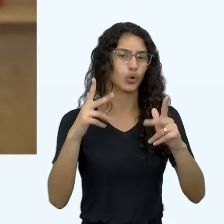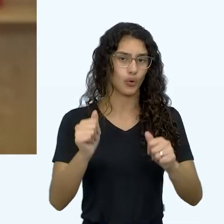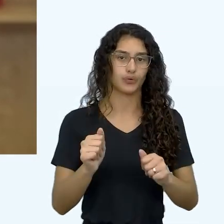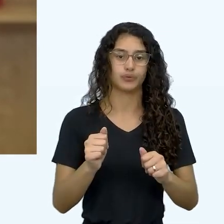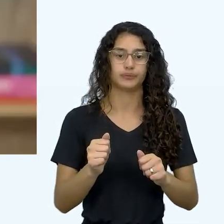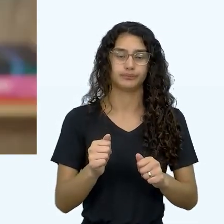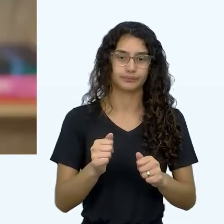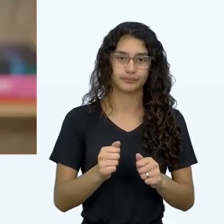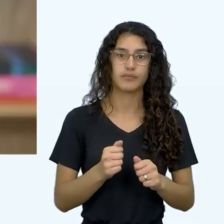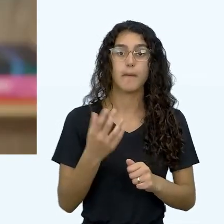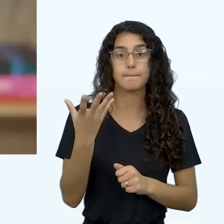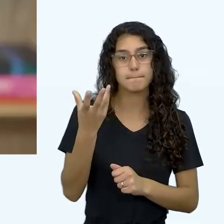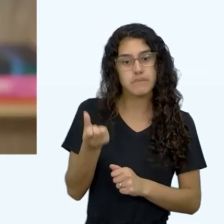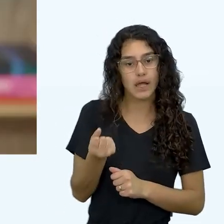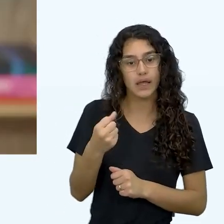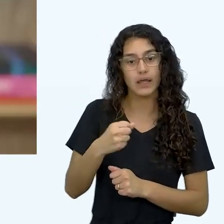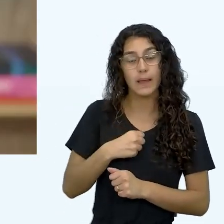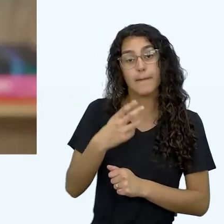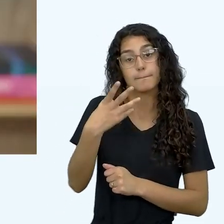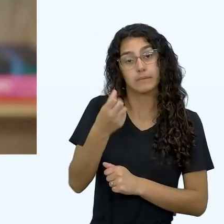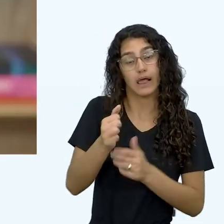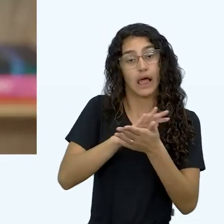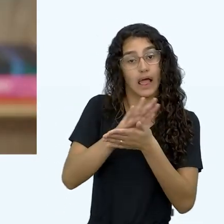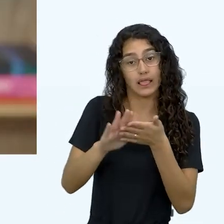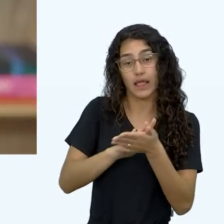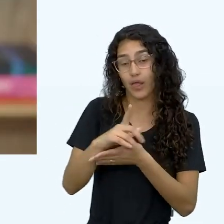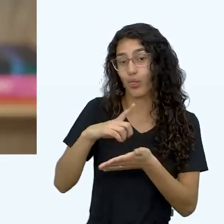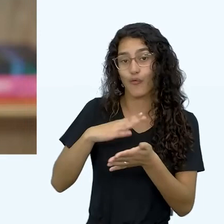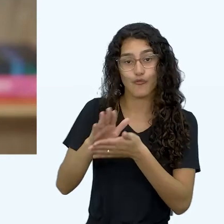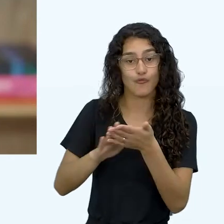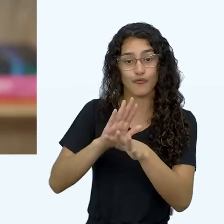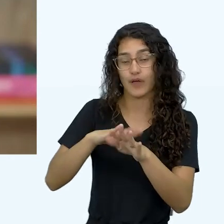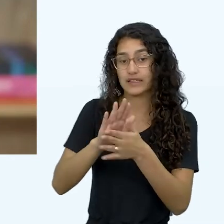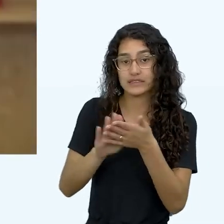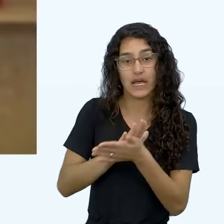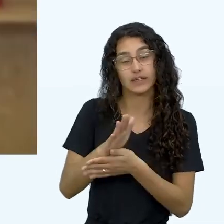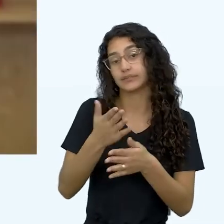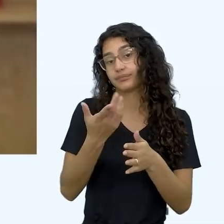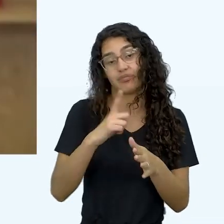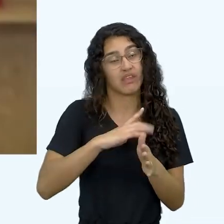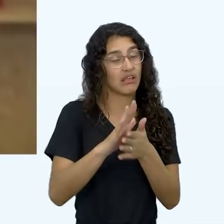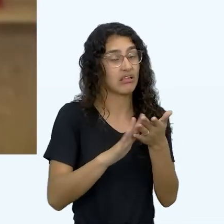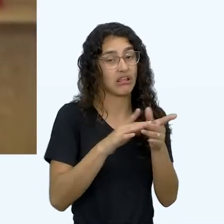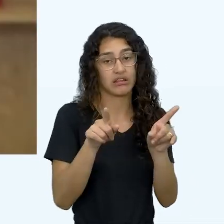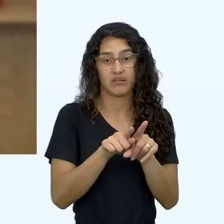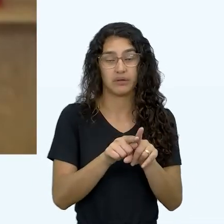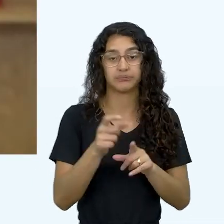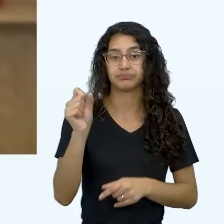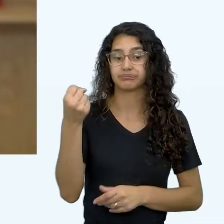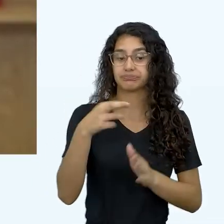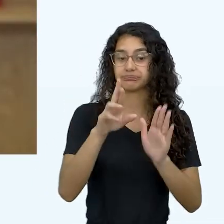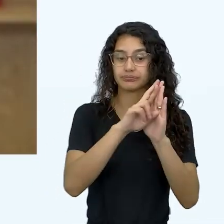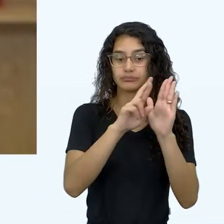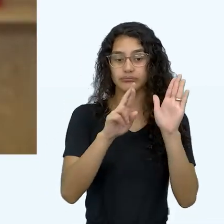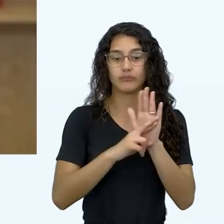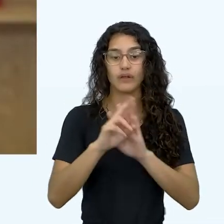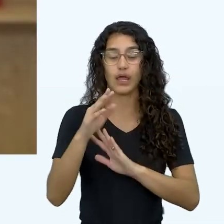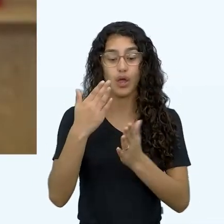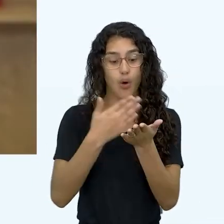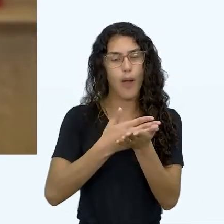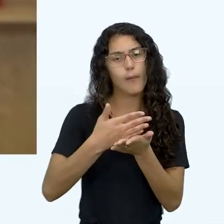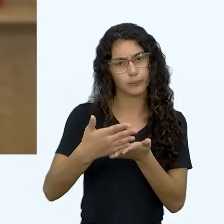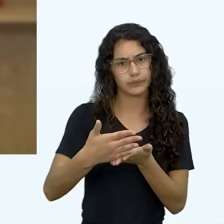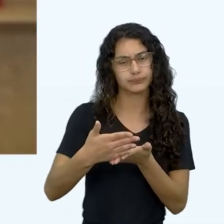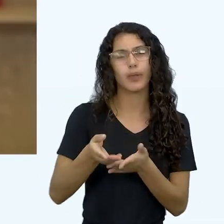colhe o que planta. E quem planta absolutamente nada, colhe absolutamente nada. A oitava regra é a regra do comece